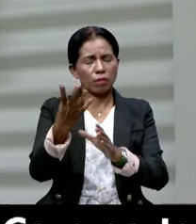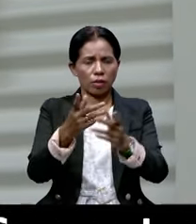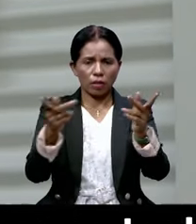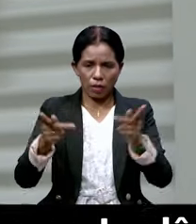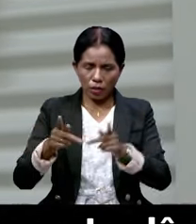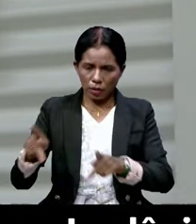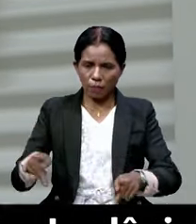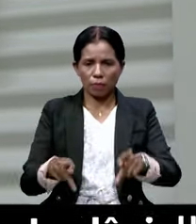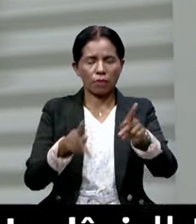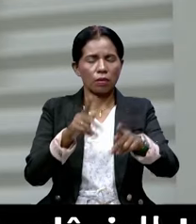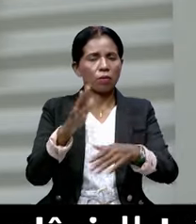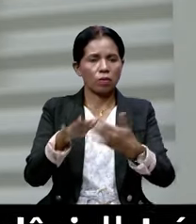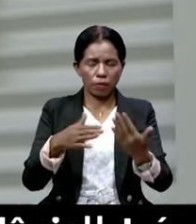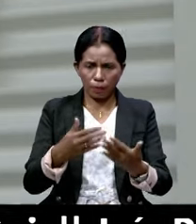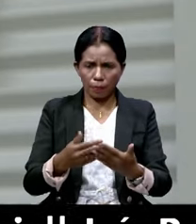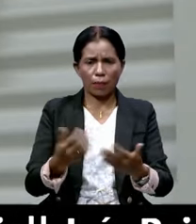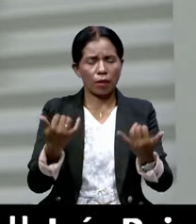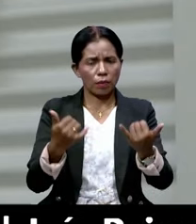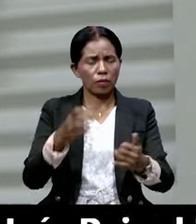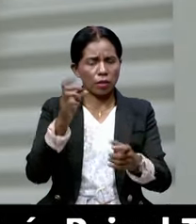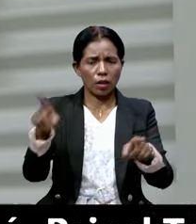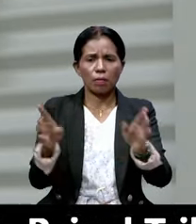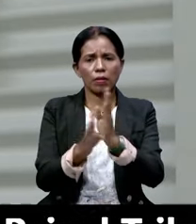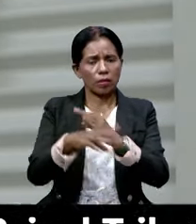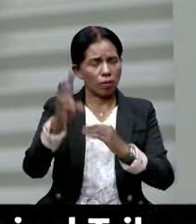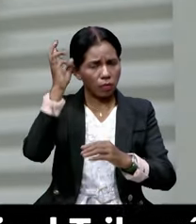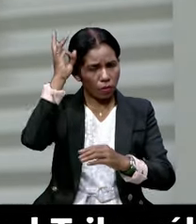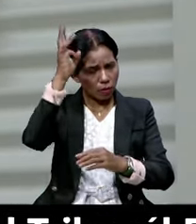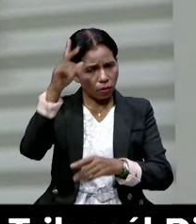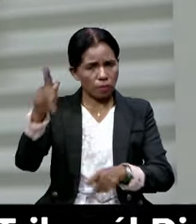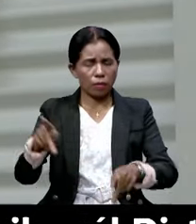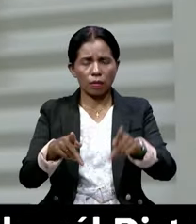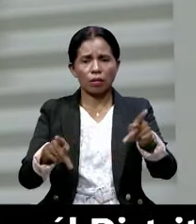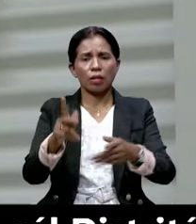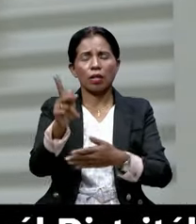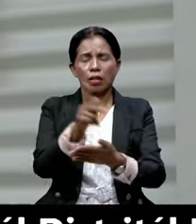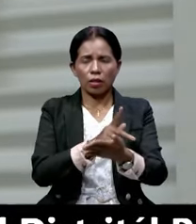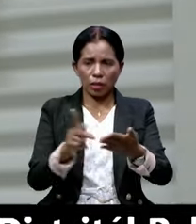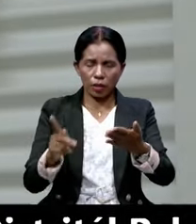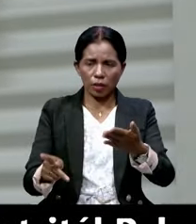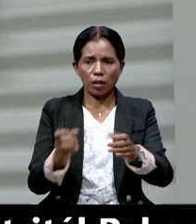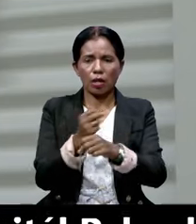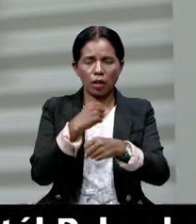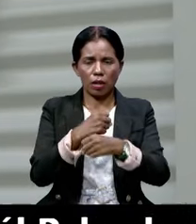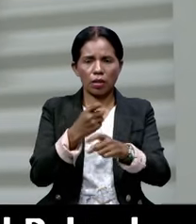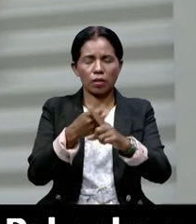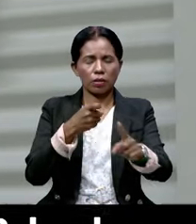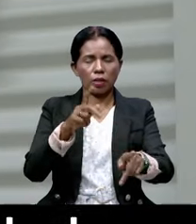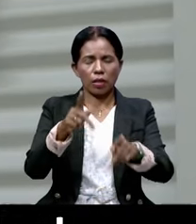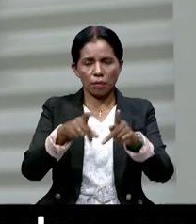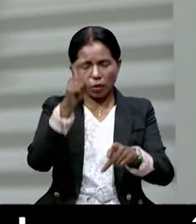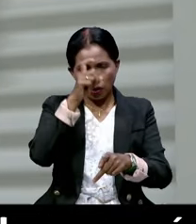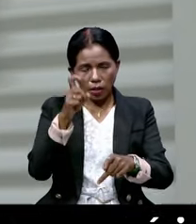sira. Dará um ensaio preocupação e a público, mas a crime não é halo o si minoridade